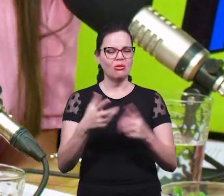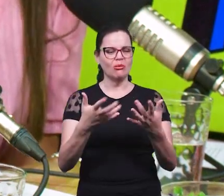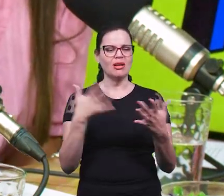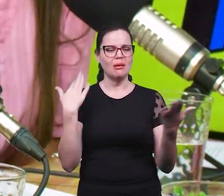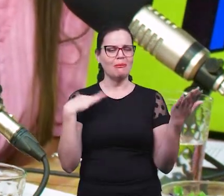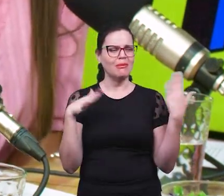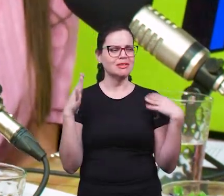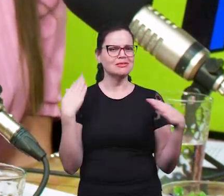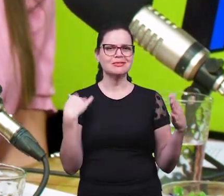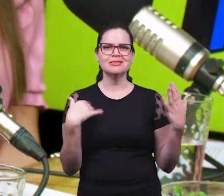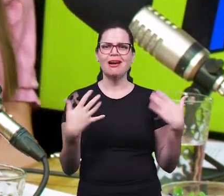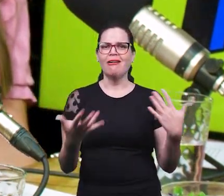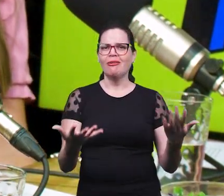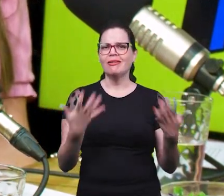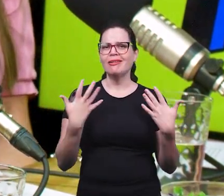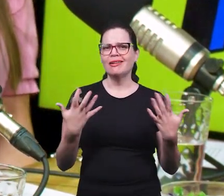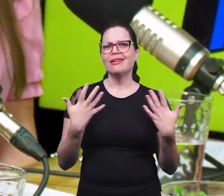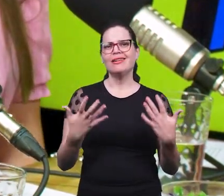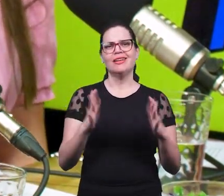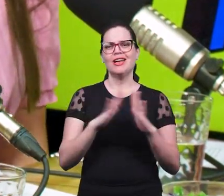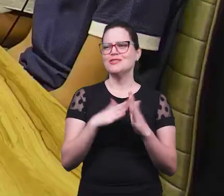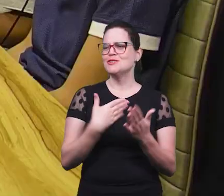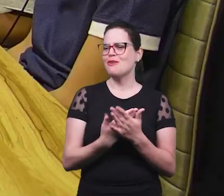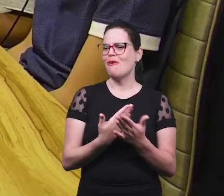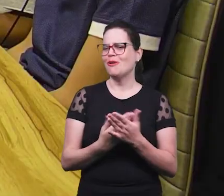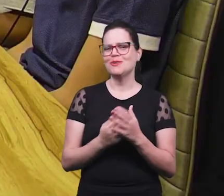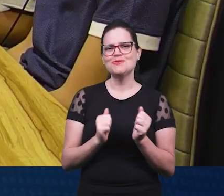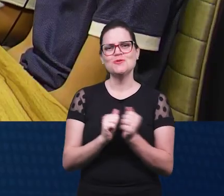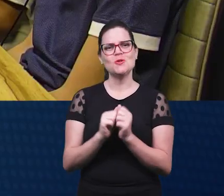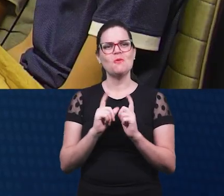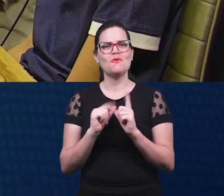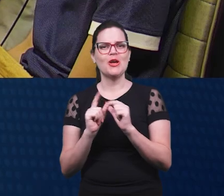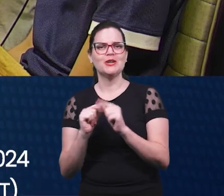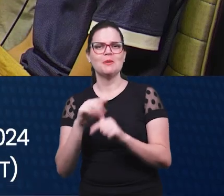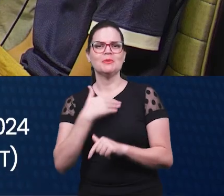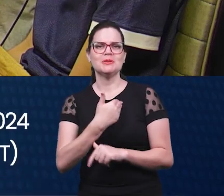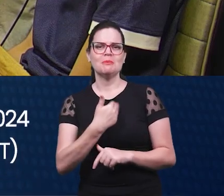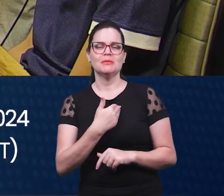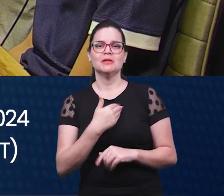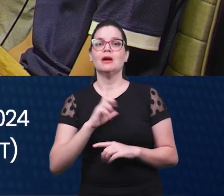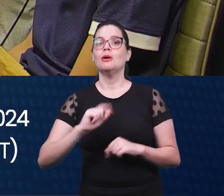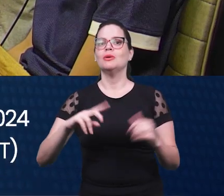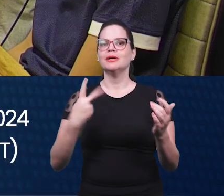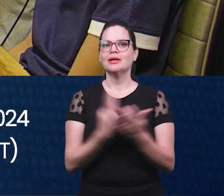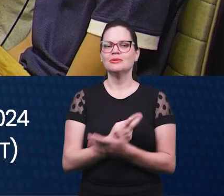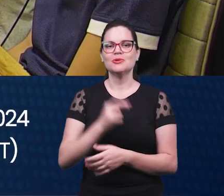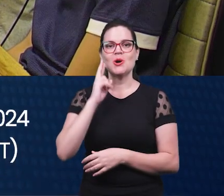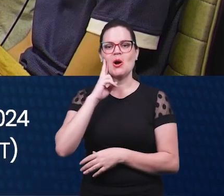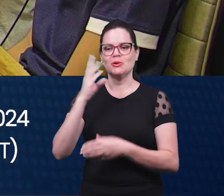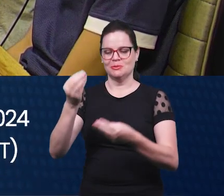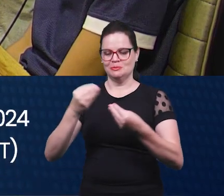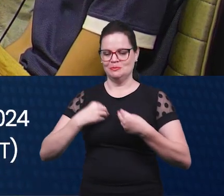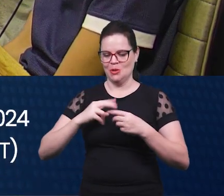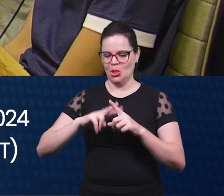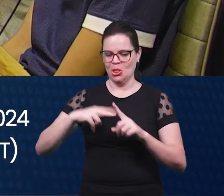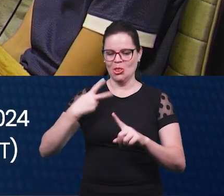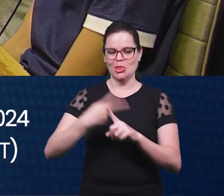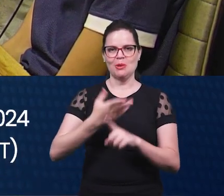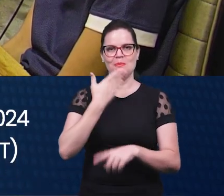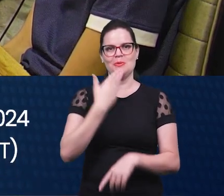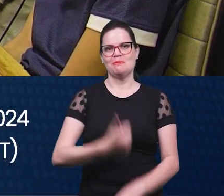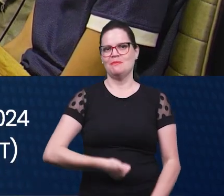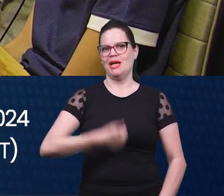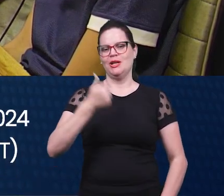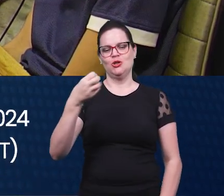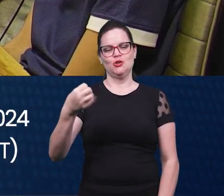quê? Não é não, Vanessa? Por quê? Eu queria tanto ir, não é? E aí, o que aconteceu? Você tive novas amizades. Fez